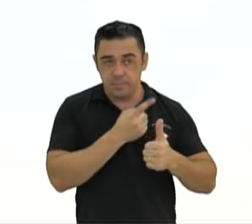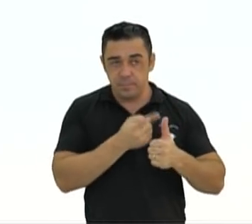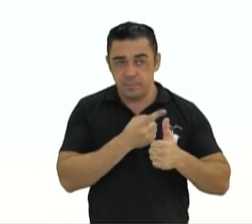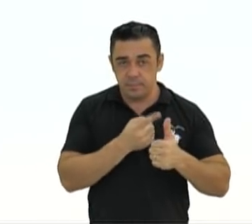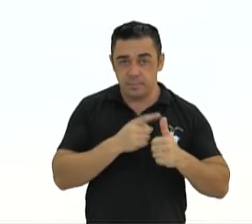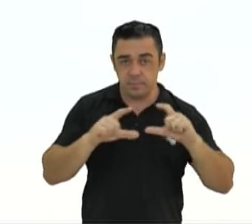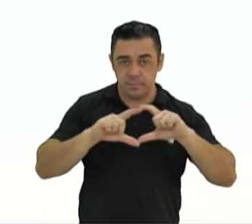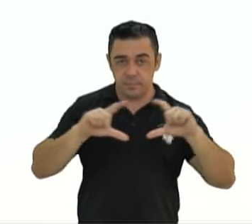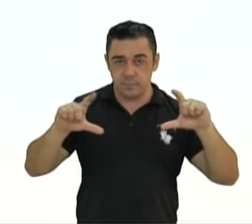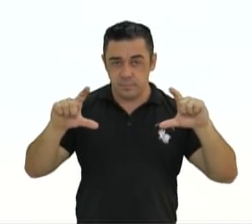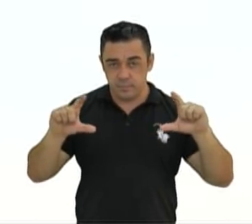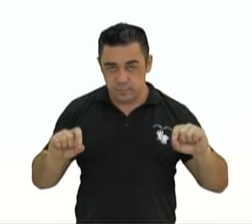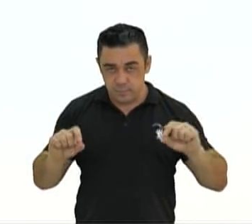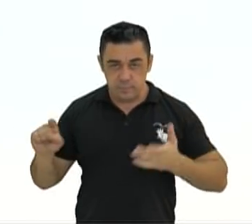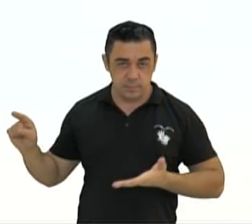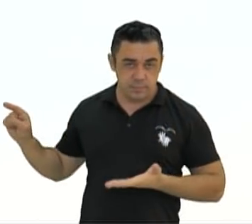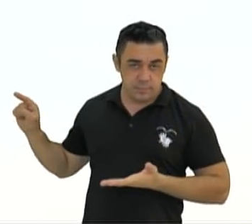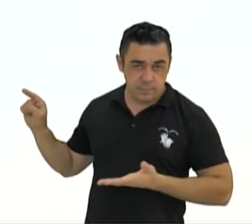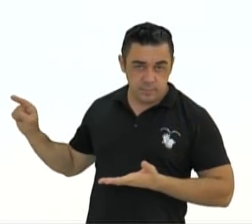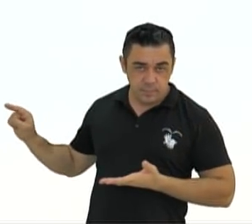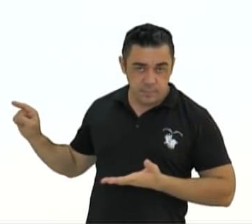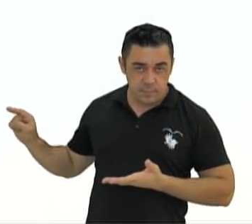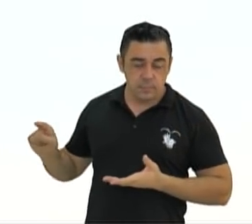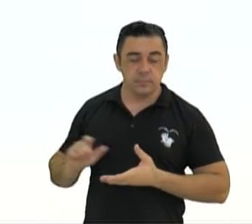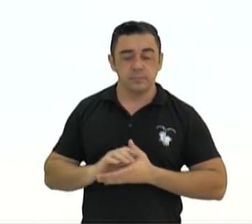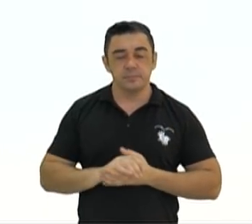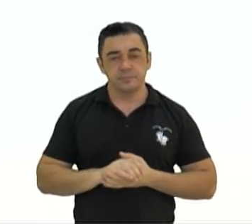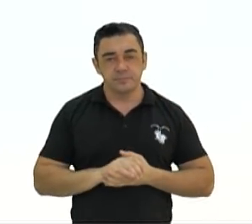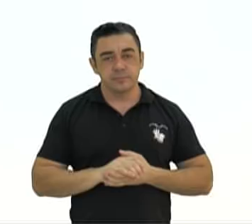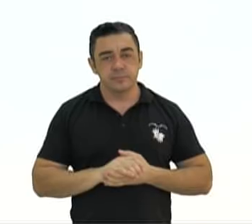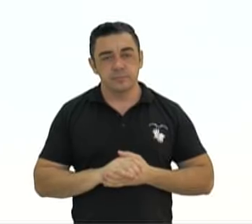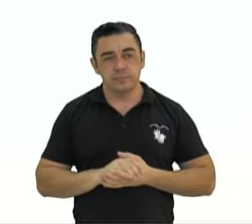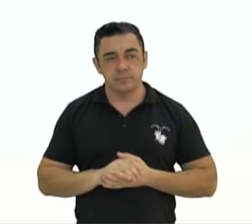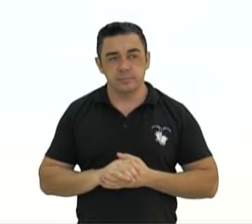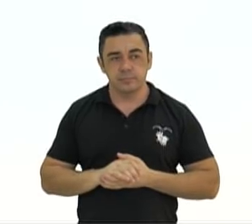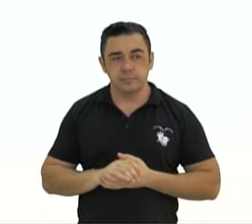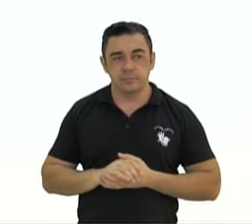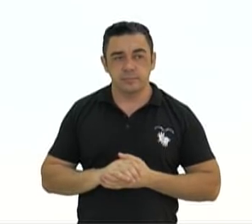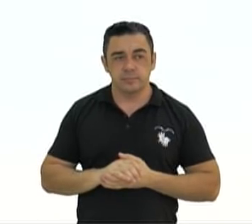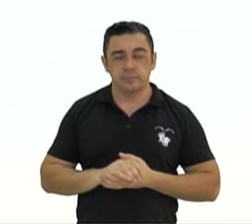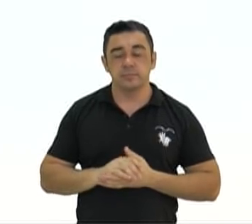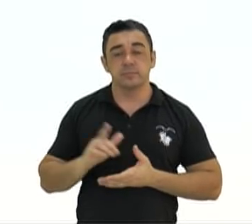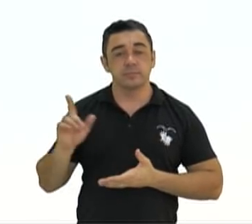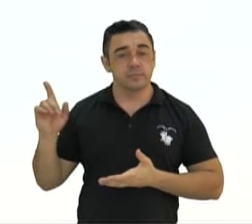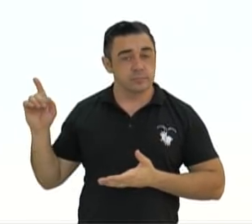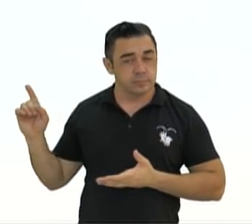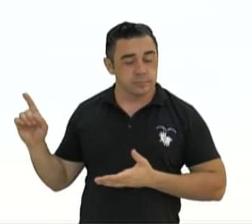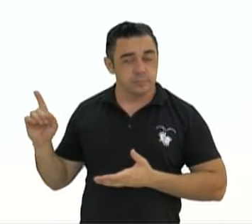vamos calcular a área do retângulo, tá? Então, aqui na área do retângulo, nós